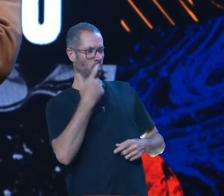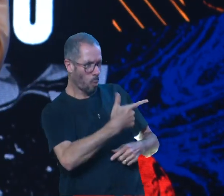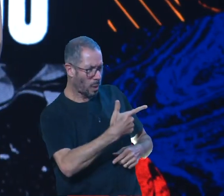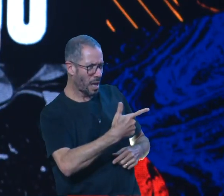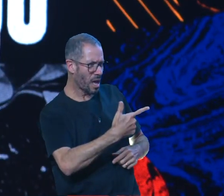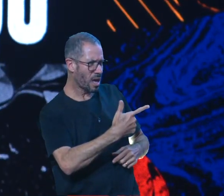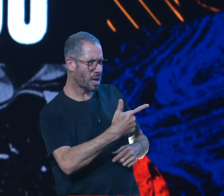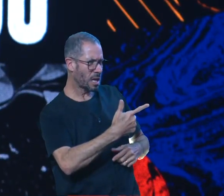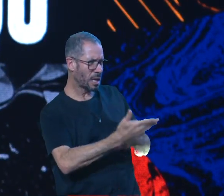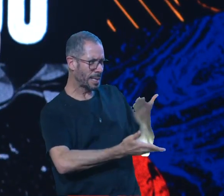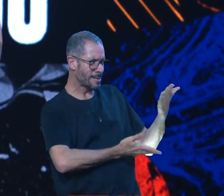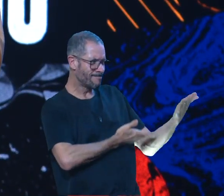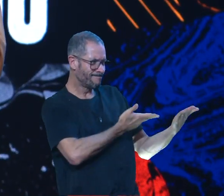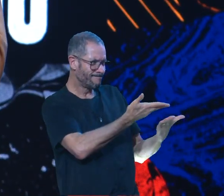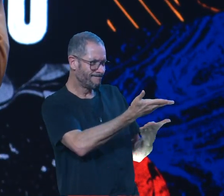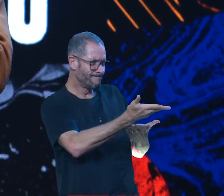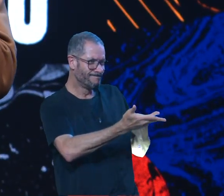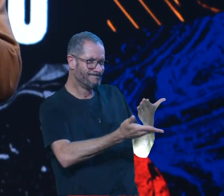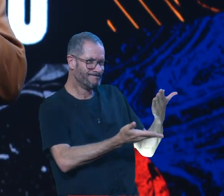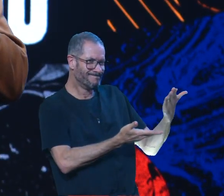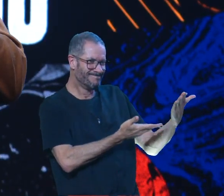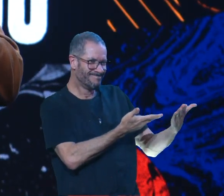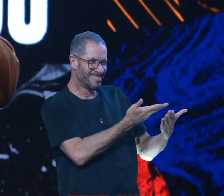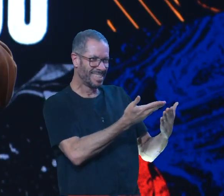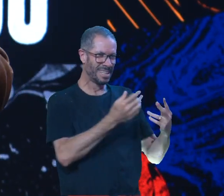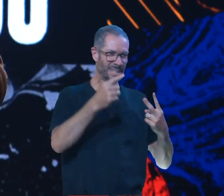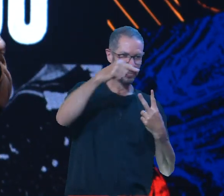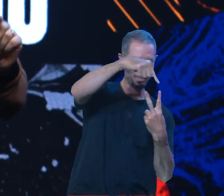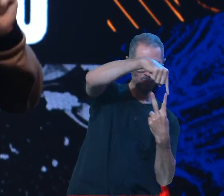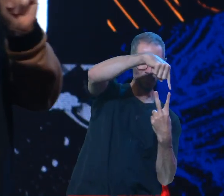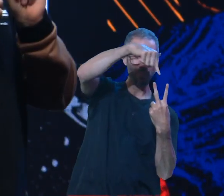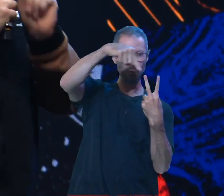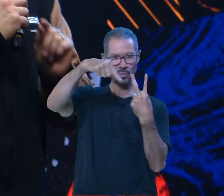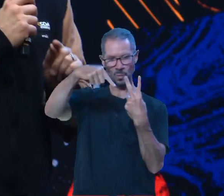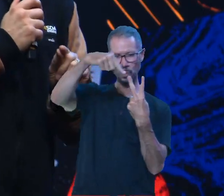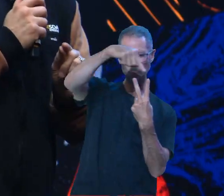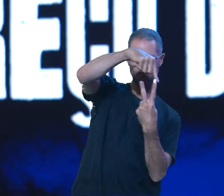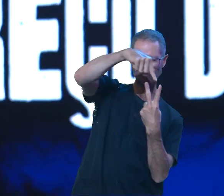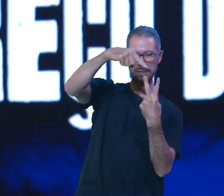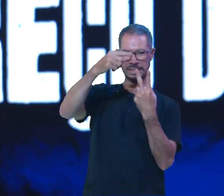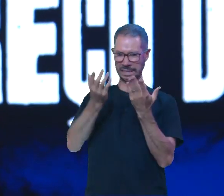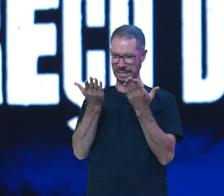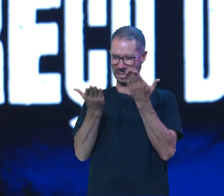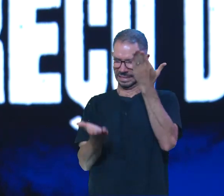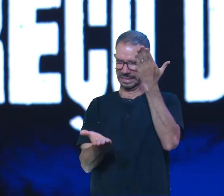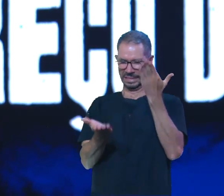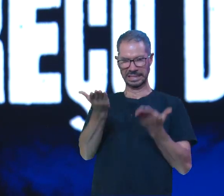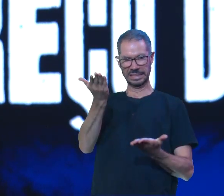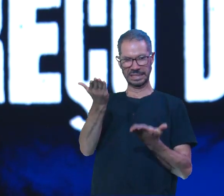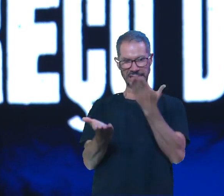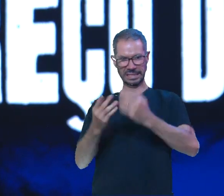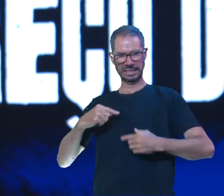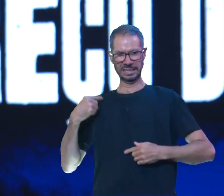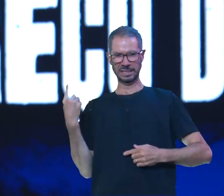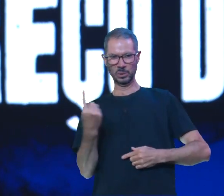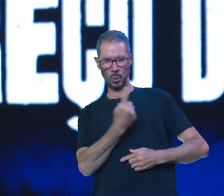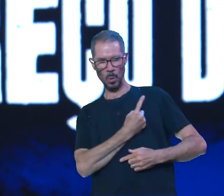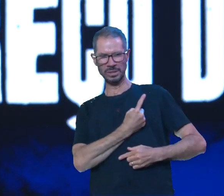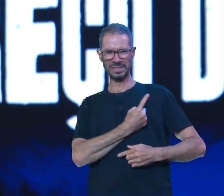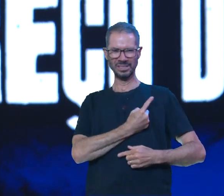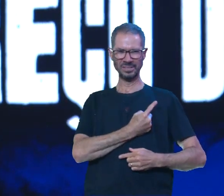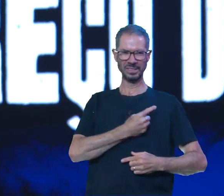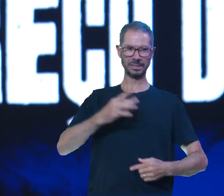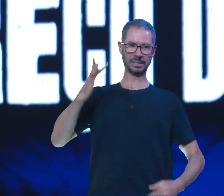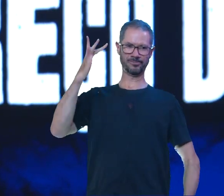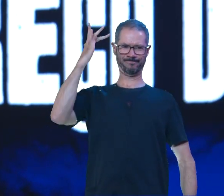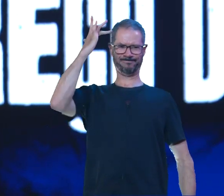do relacionamento. Enquanto essas duas coisas estão desequilibradas, nós não somos